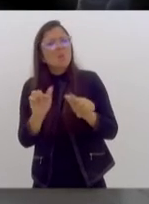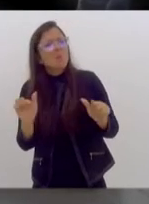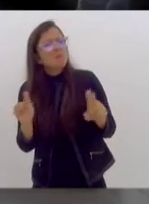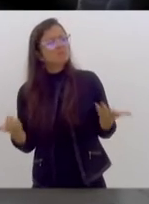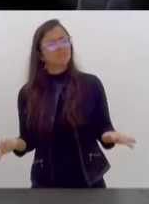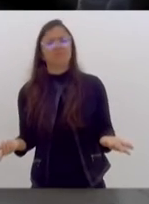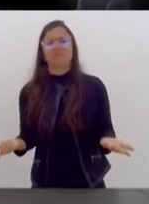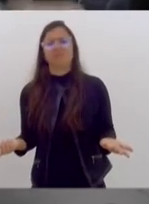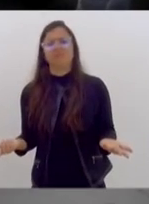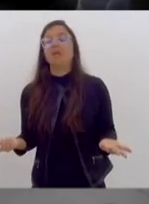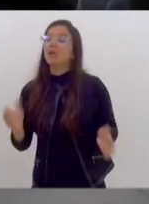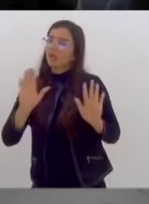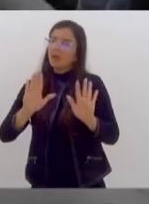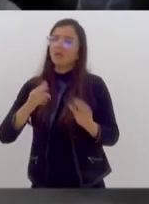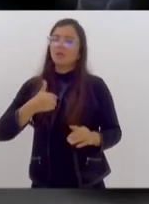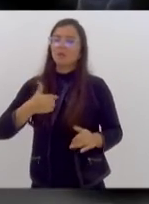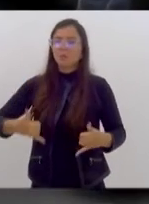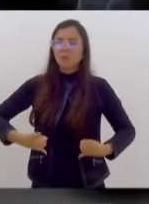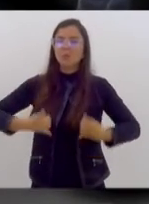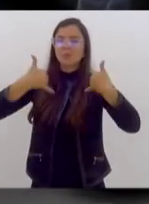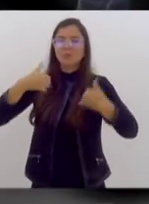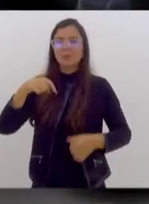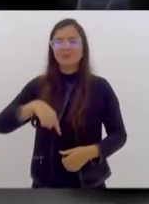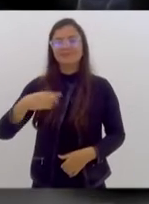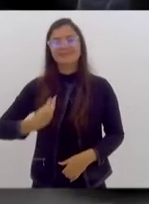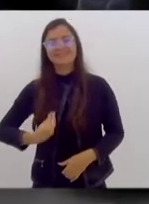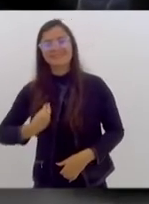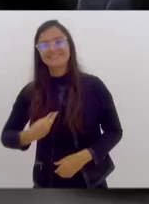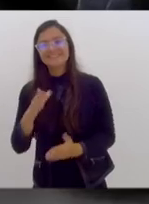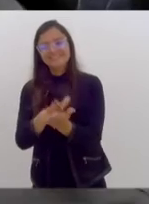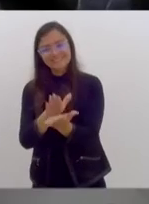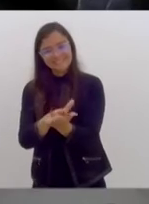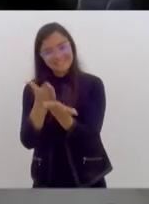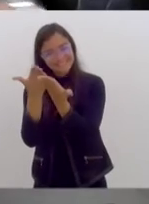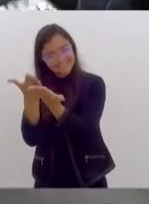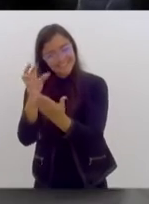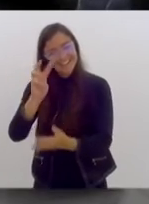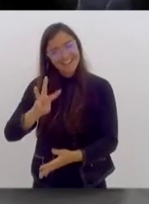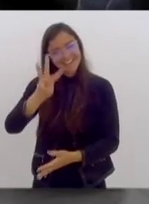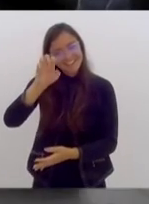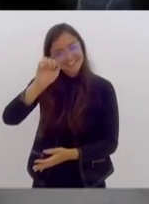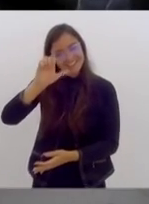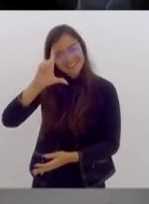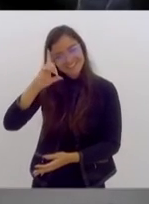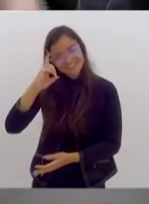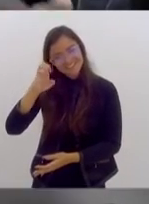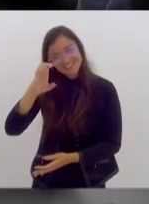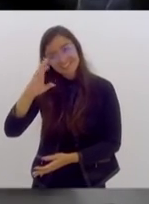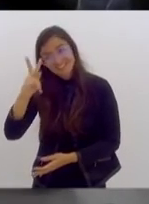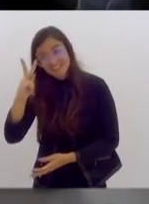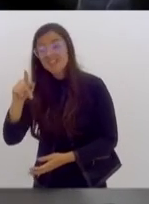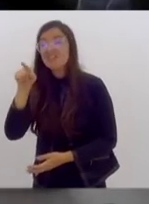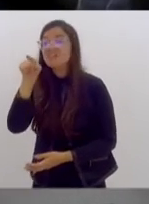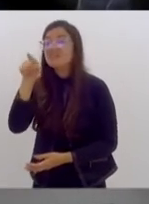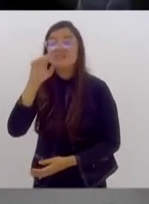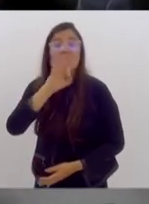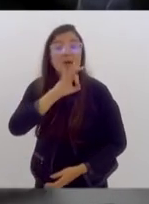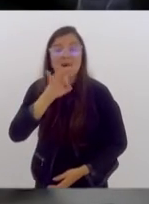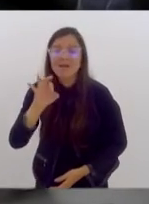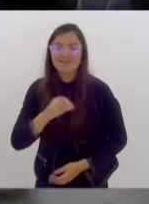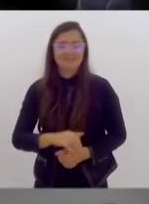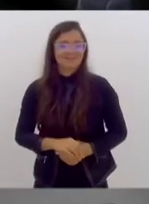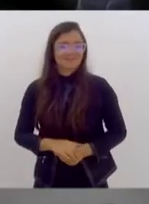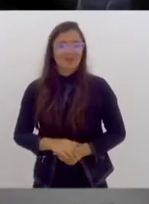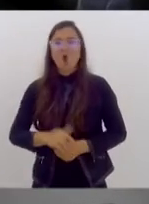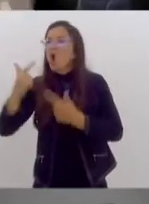participar parabenizo o nosso valdeck Carneiro que foi um cara excelente ouvindo as demandas dos